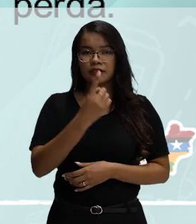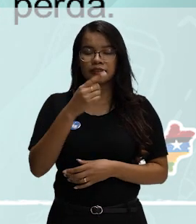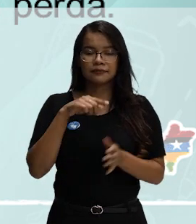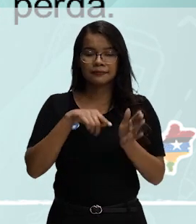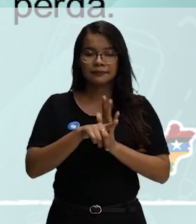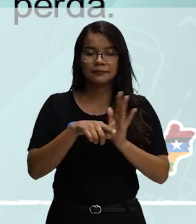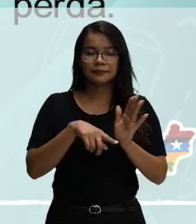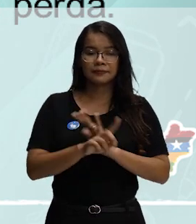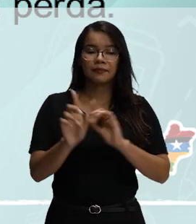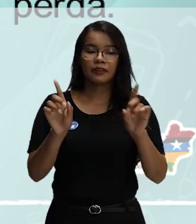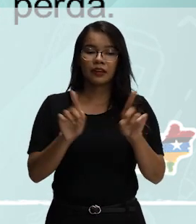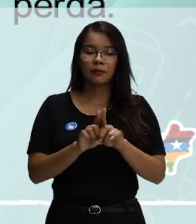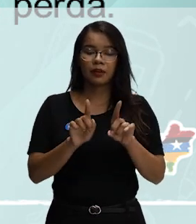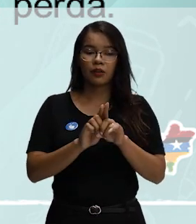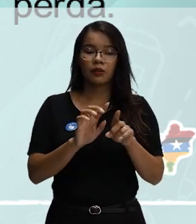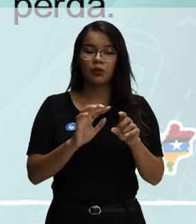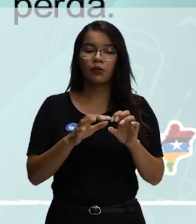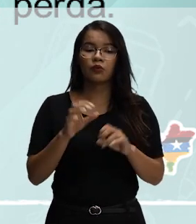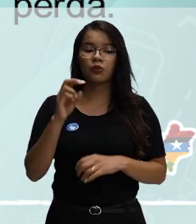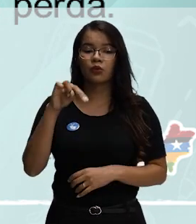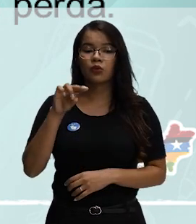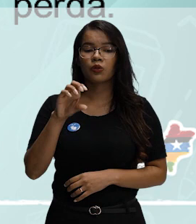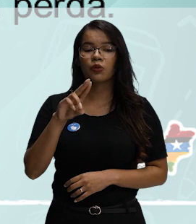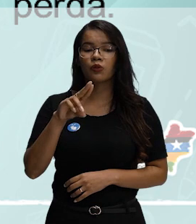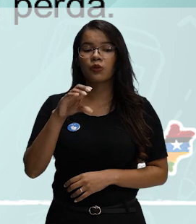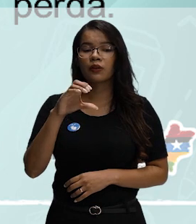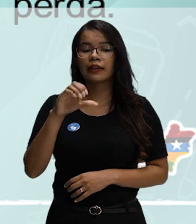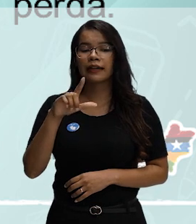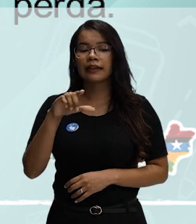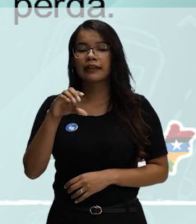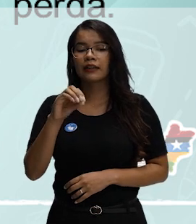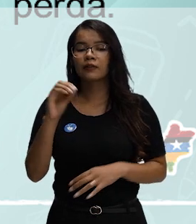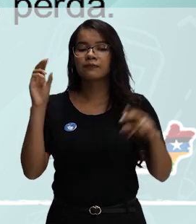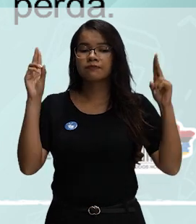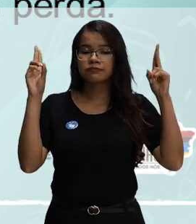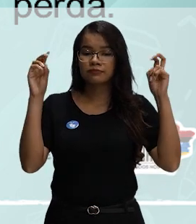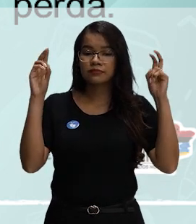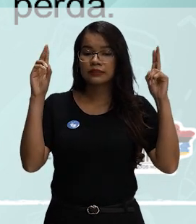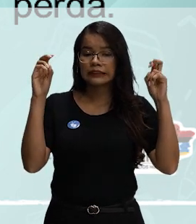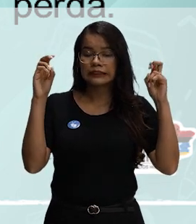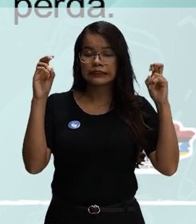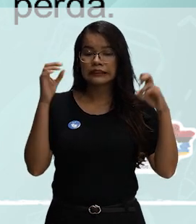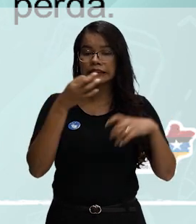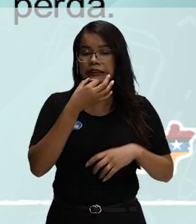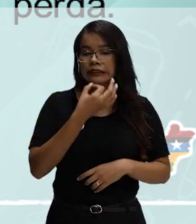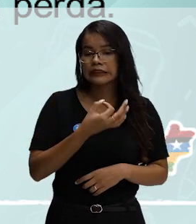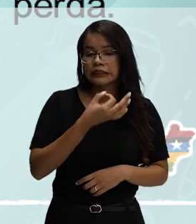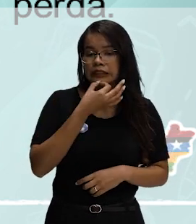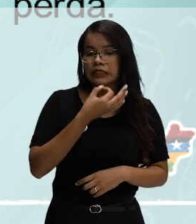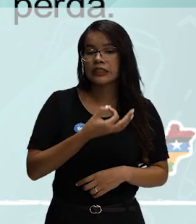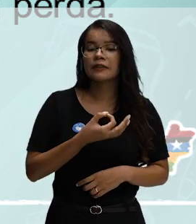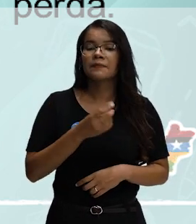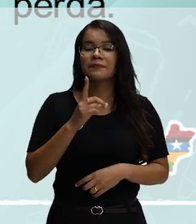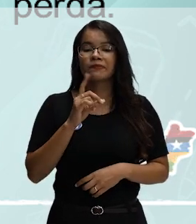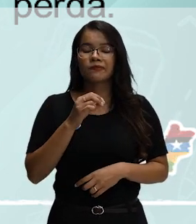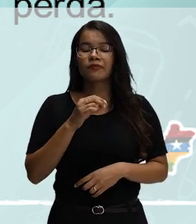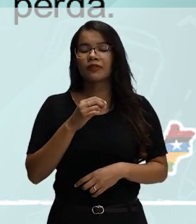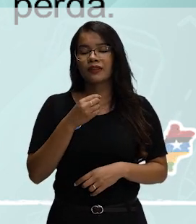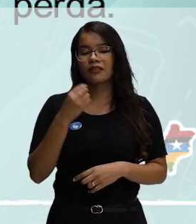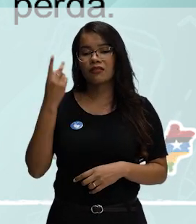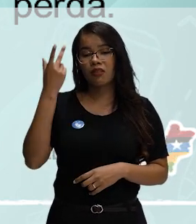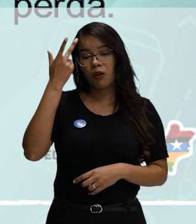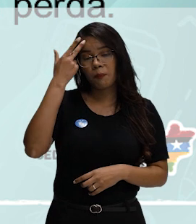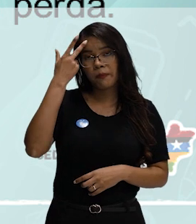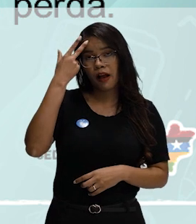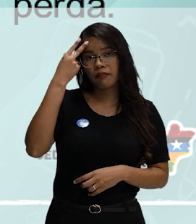O núcleo temático do soneto citado é típico da segunda geração romântica, porém configura